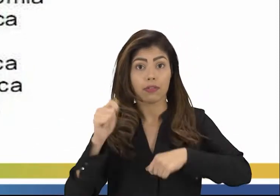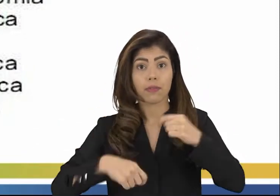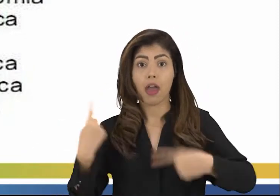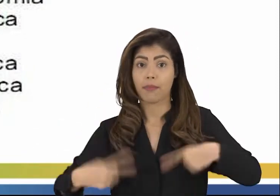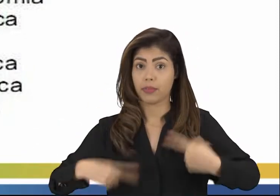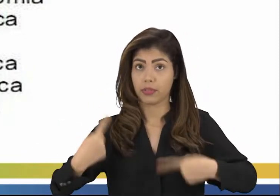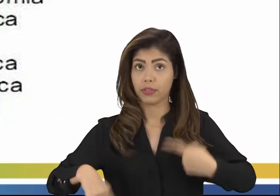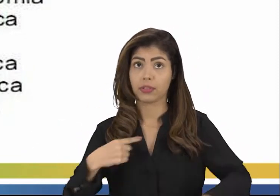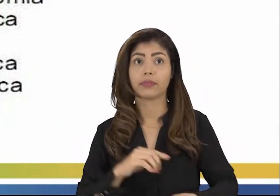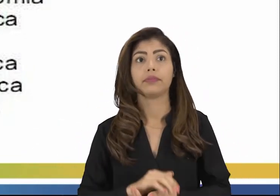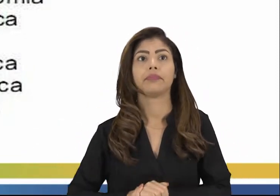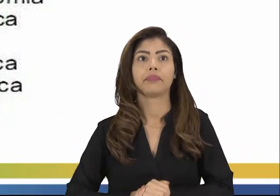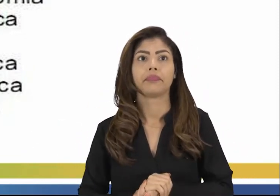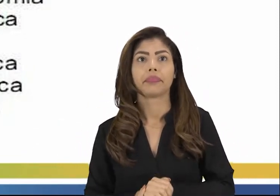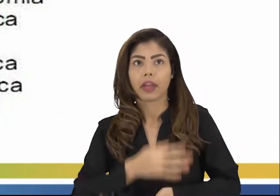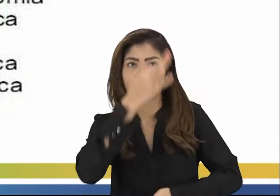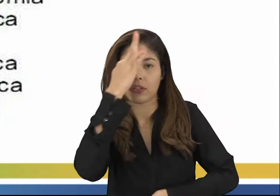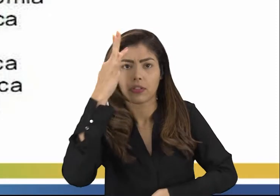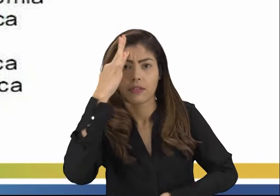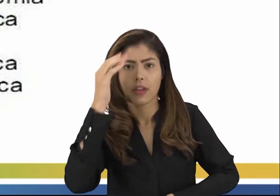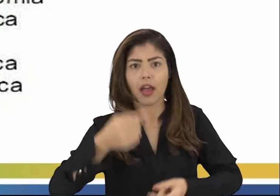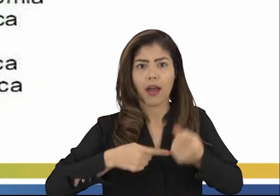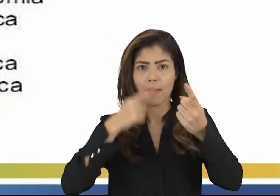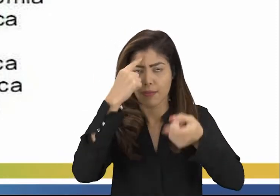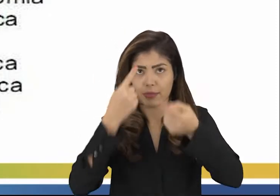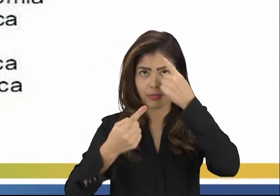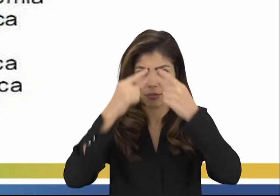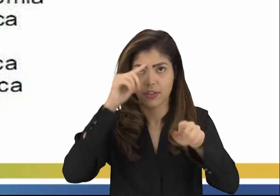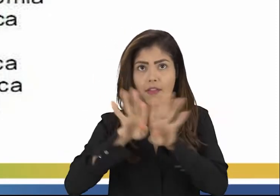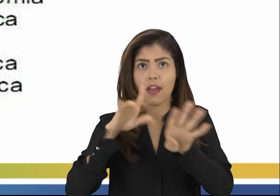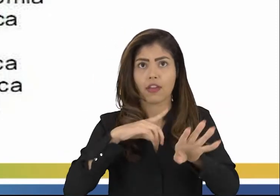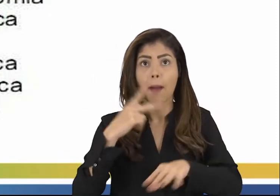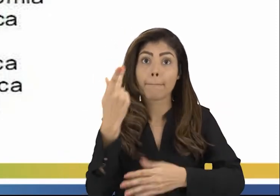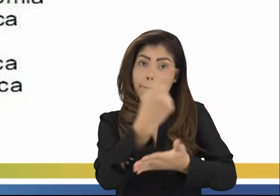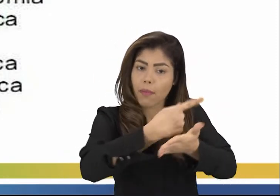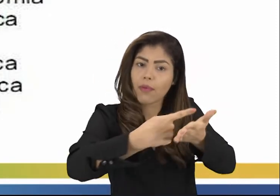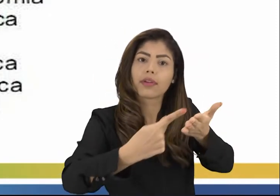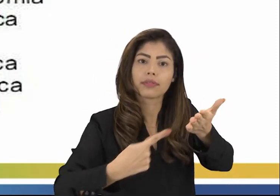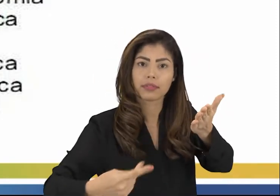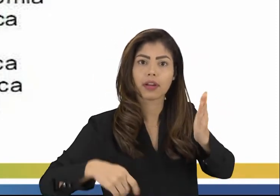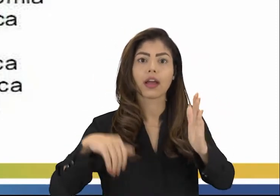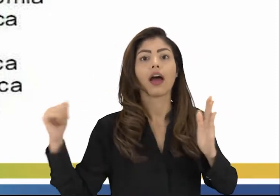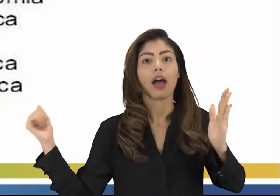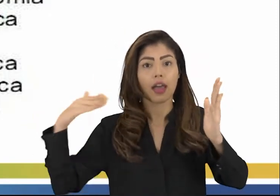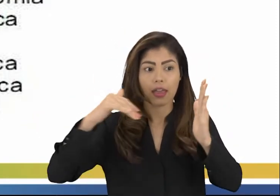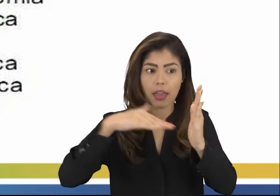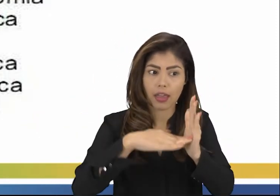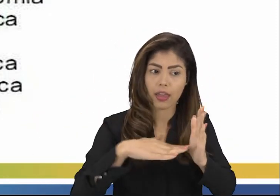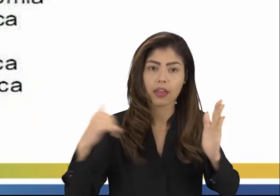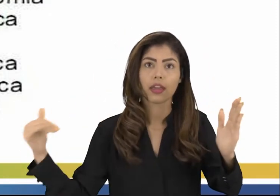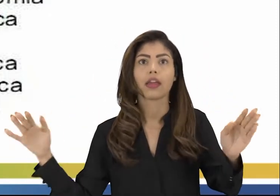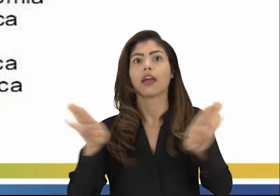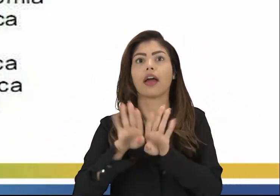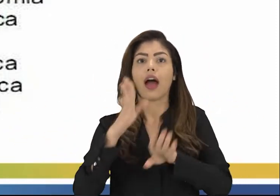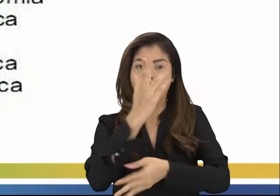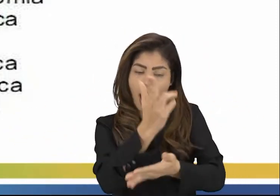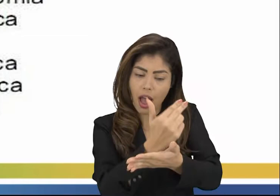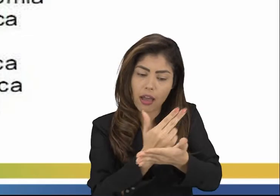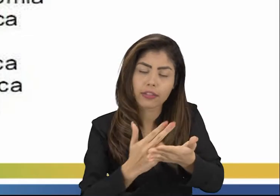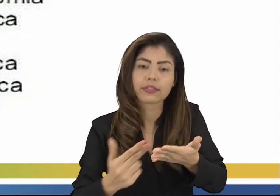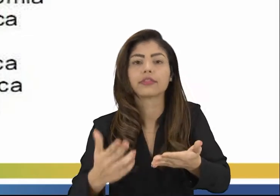política, a filosofia produtiva, que tinha a poética, a estética, as